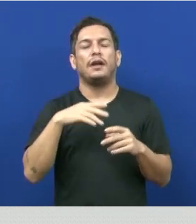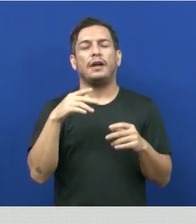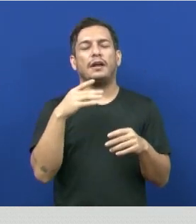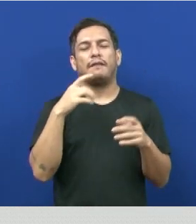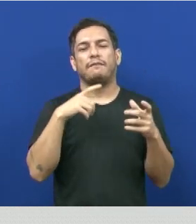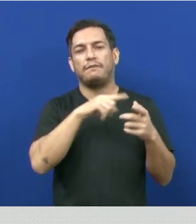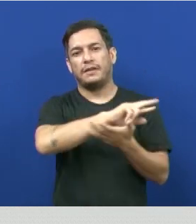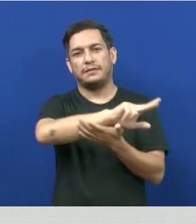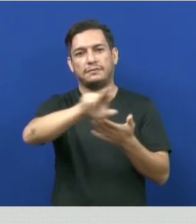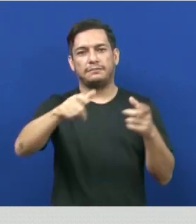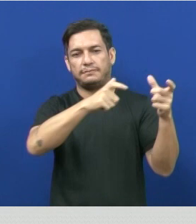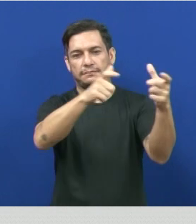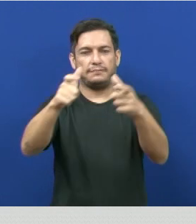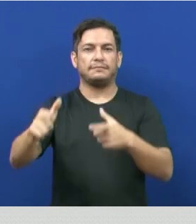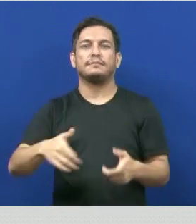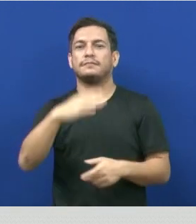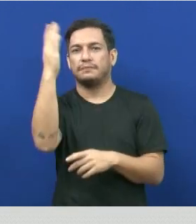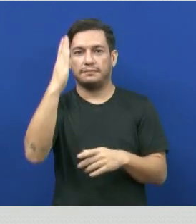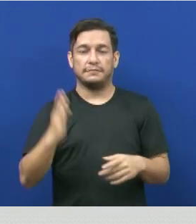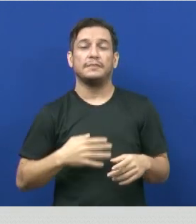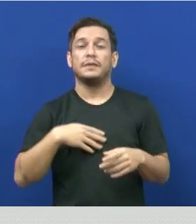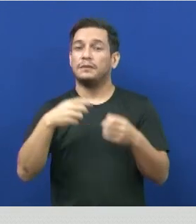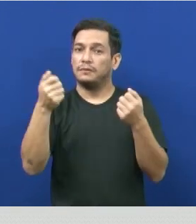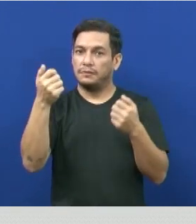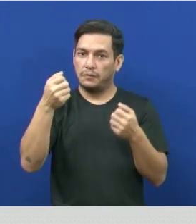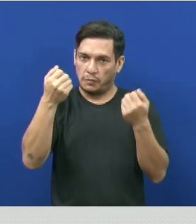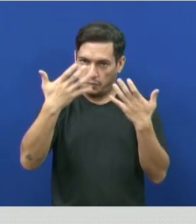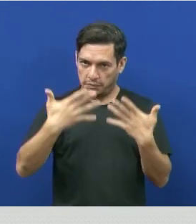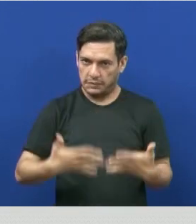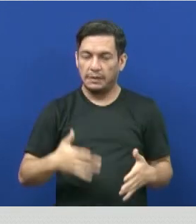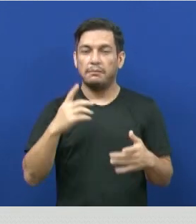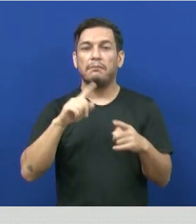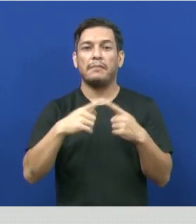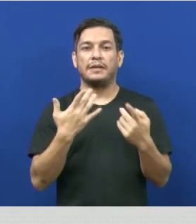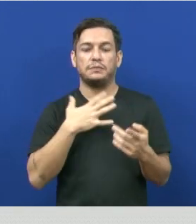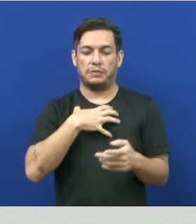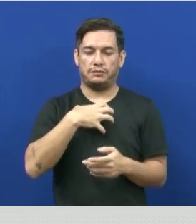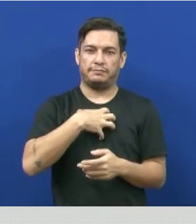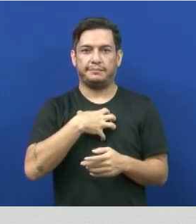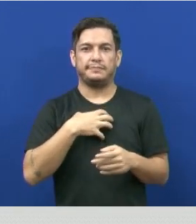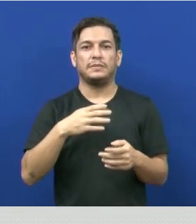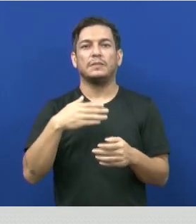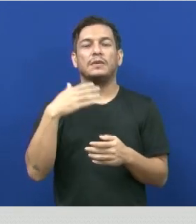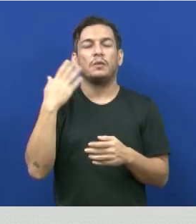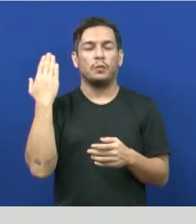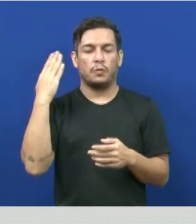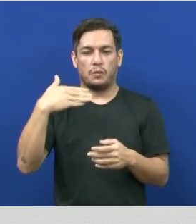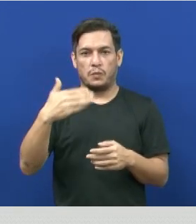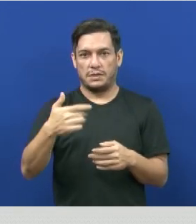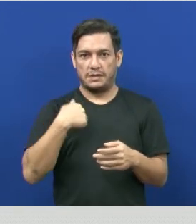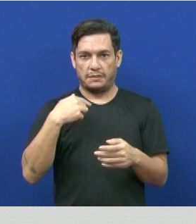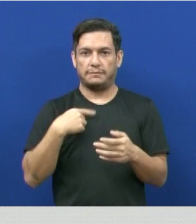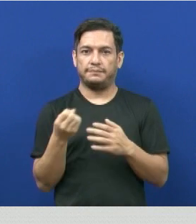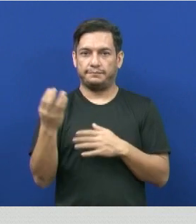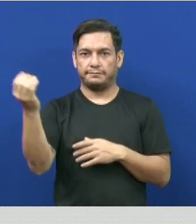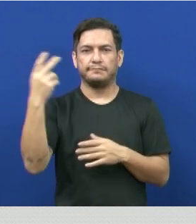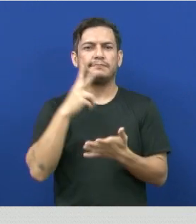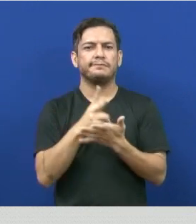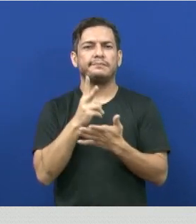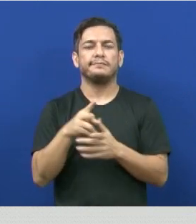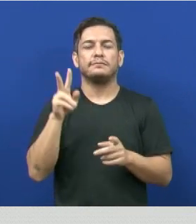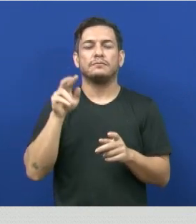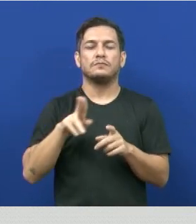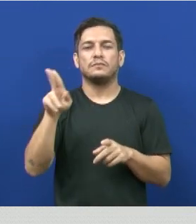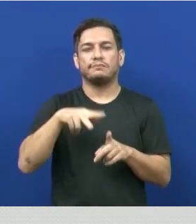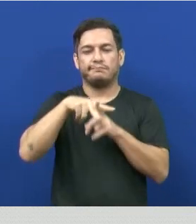localidades do brasil vou recontá-la porém nas minhas letras quando eu era viajante tinha sempre de andar